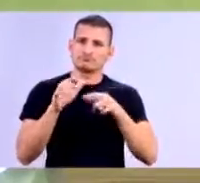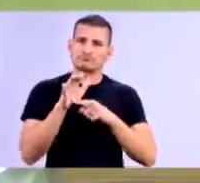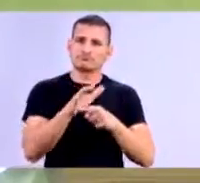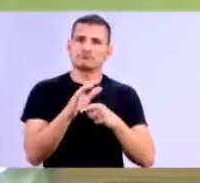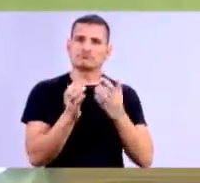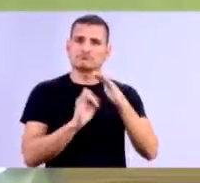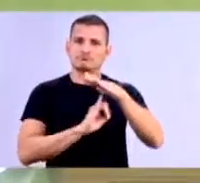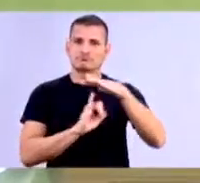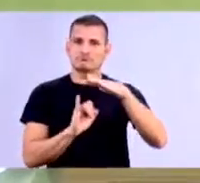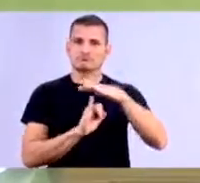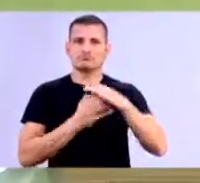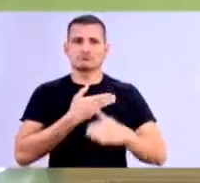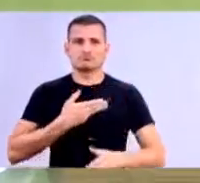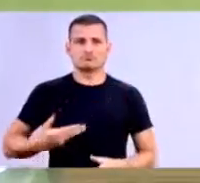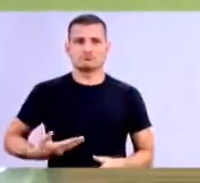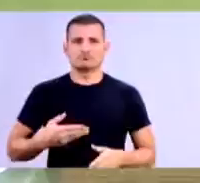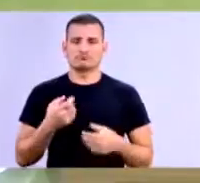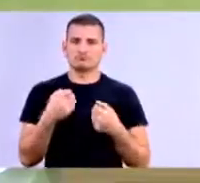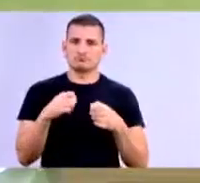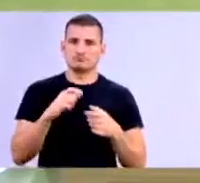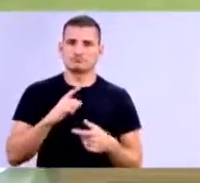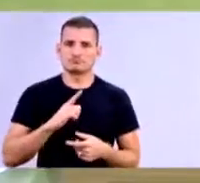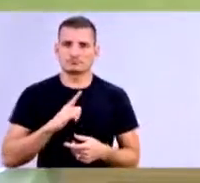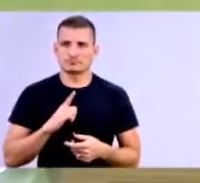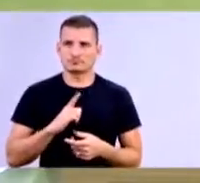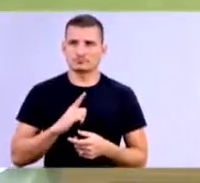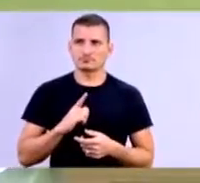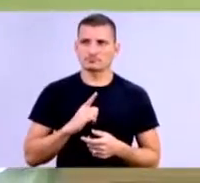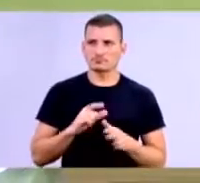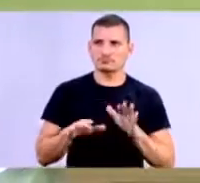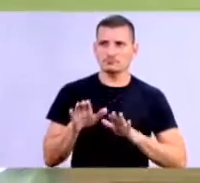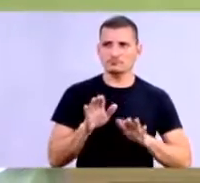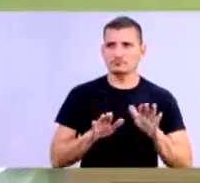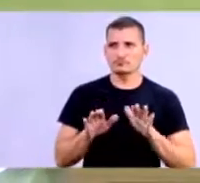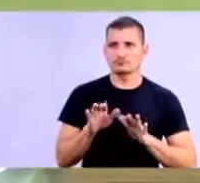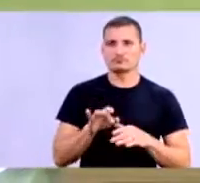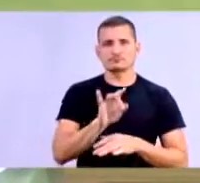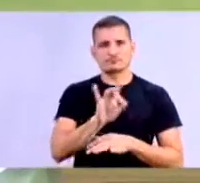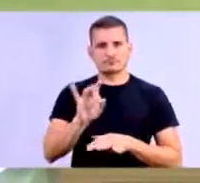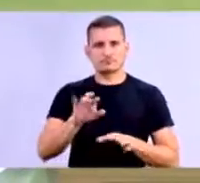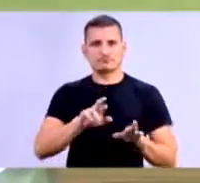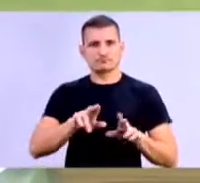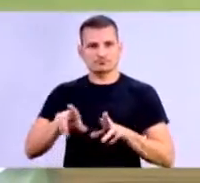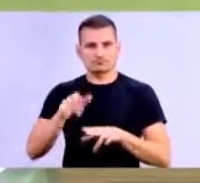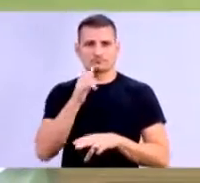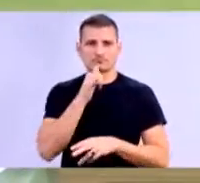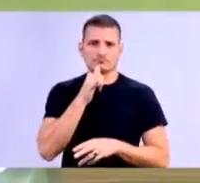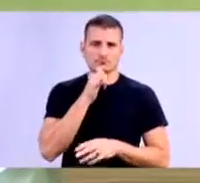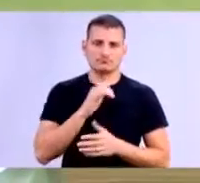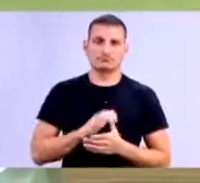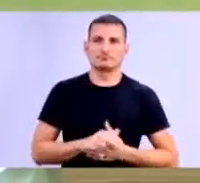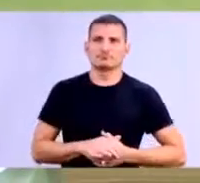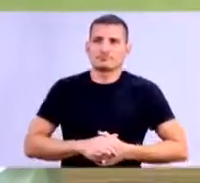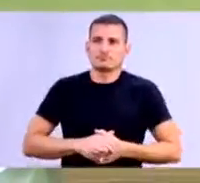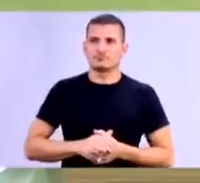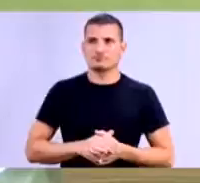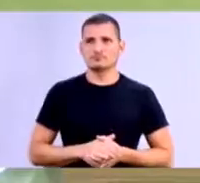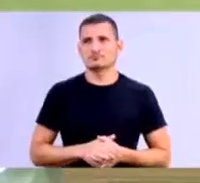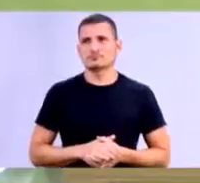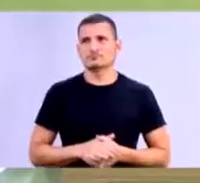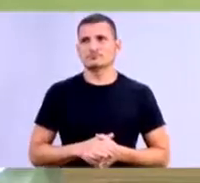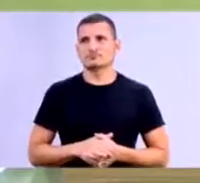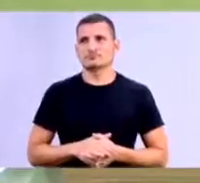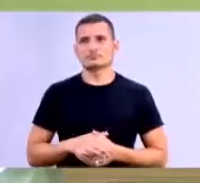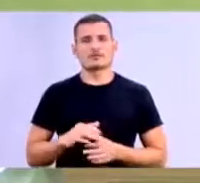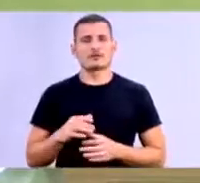instituição pública? Então, precisamos ter cuidado com cada situação e não ficar como o nosso amigo lá da